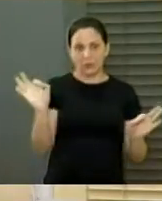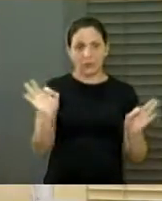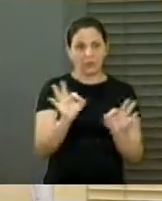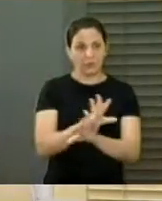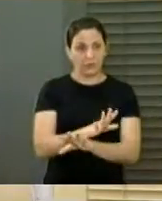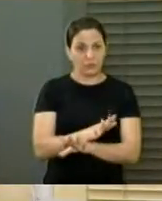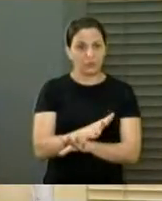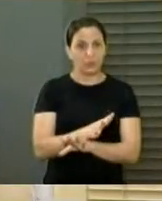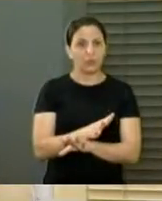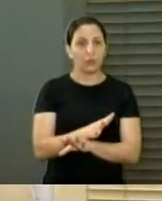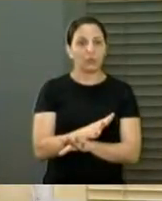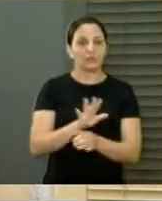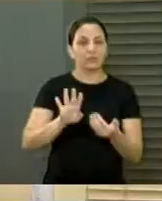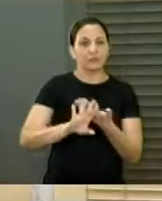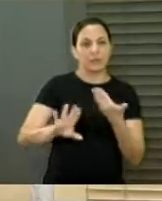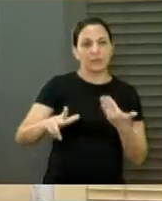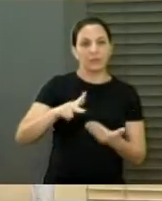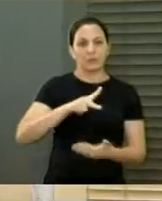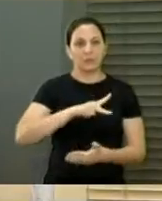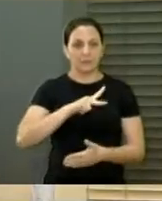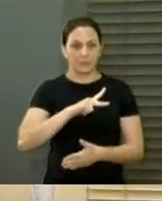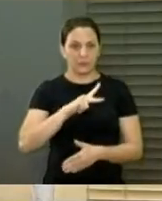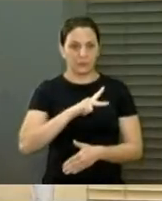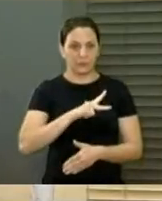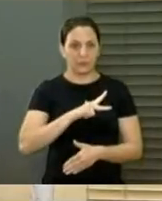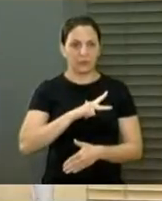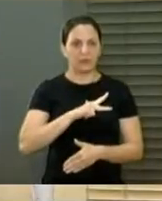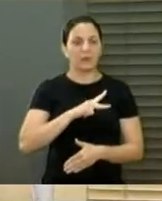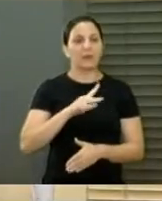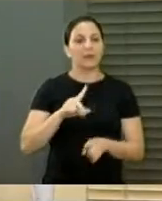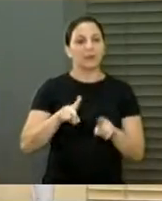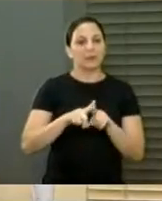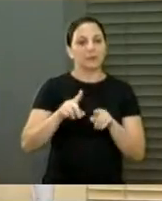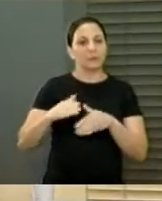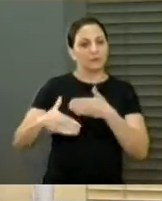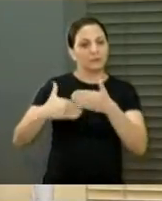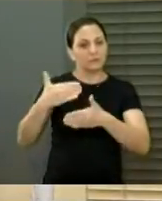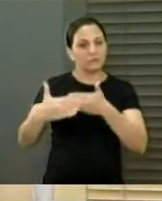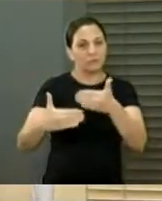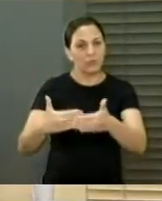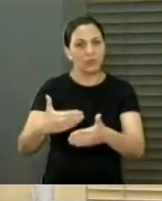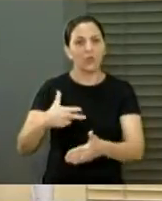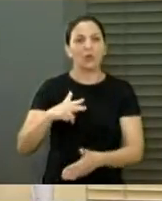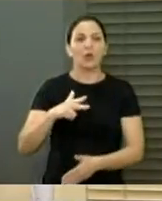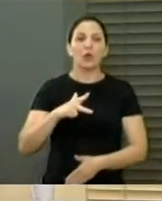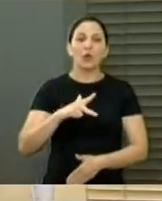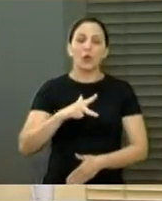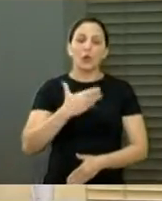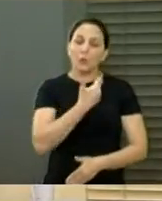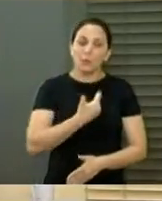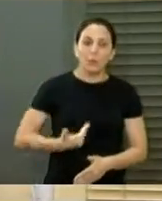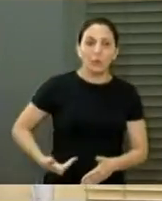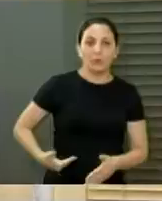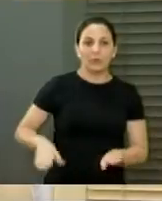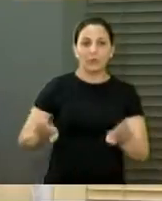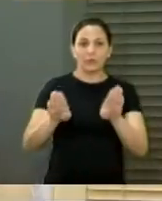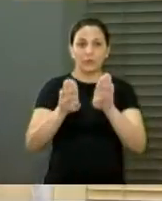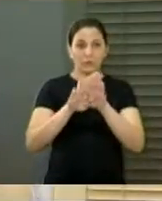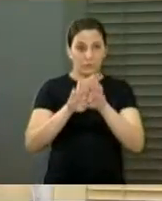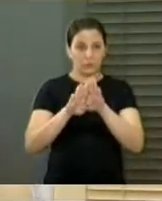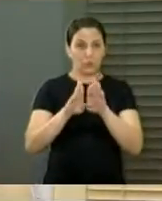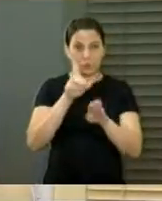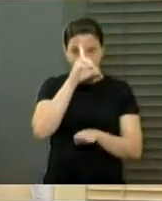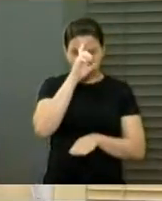particular, mas com uma trajetória pública também. Com o seu fechamento, passamos a contar com menos